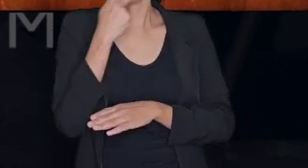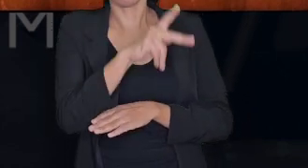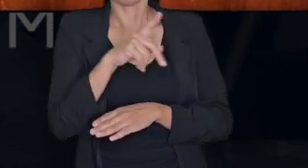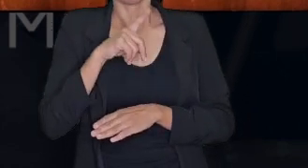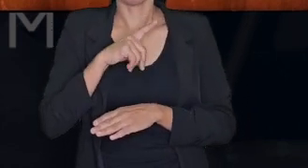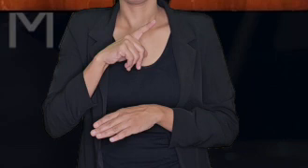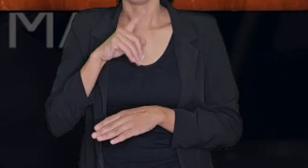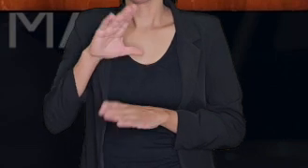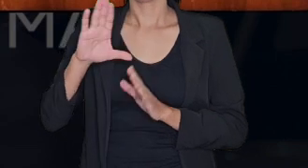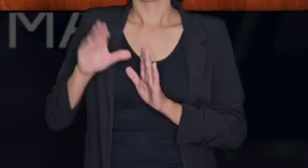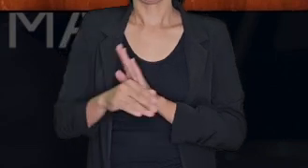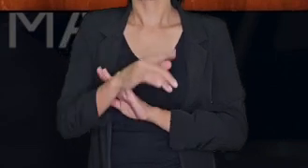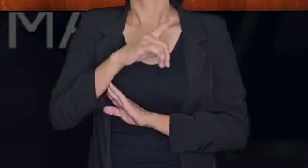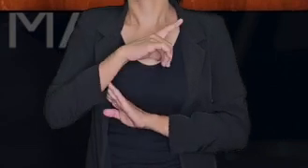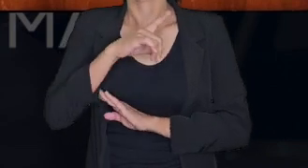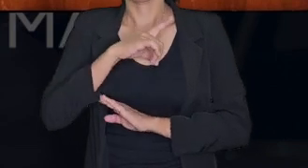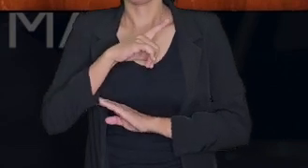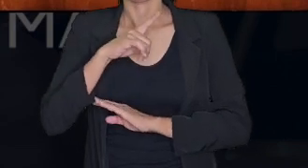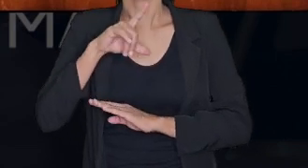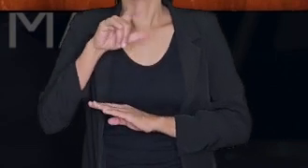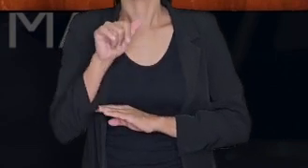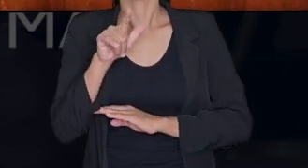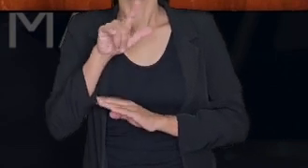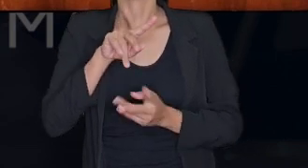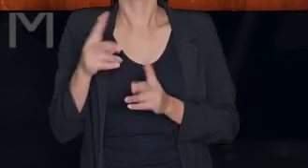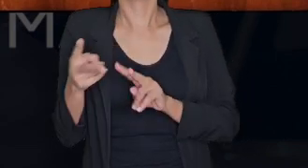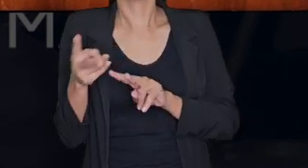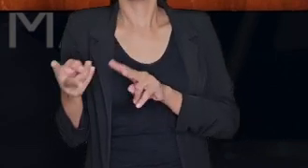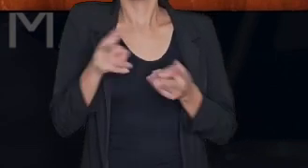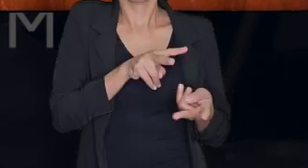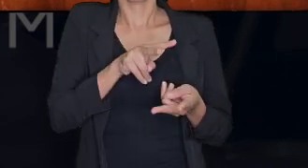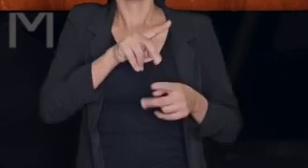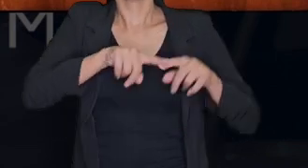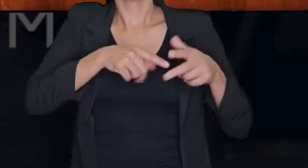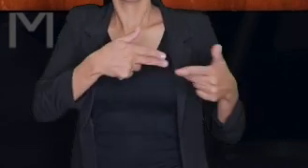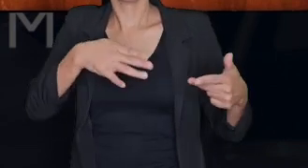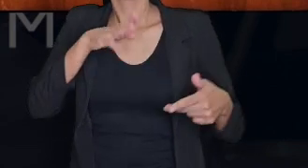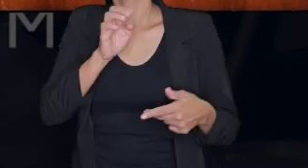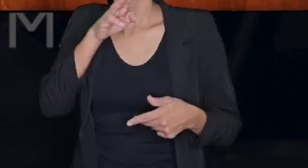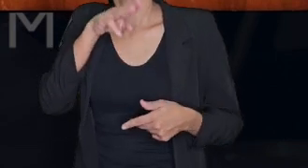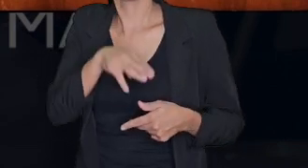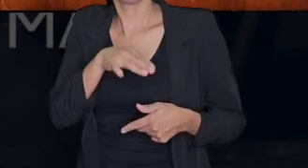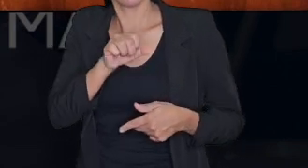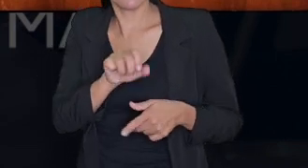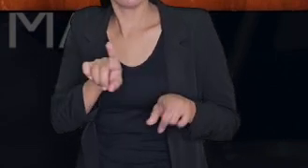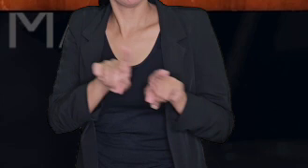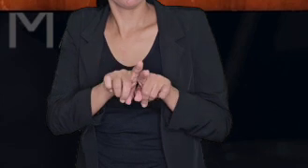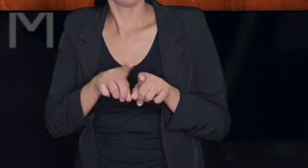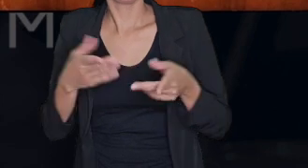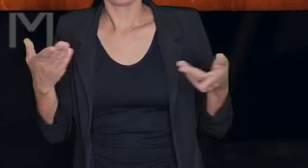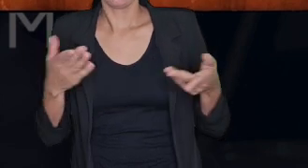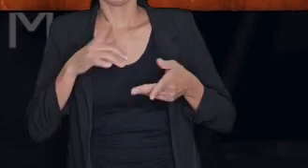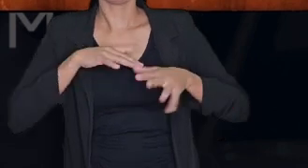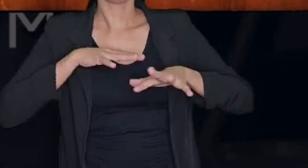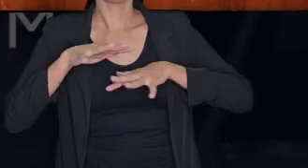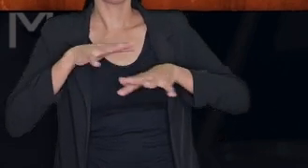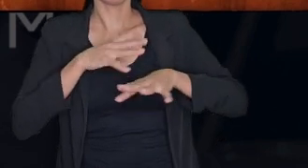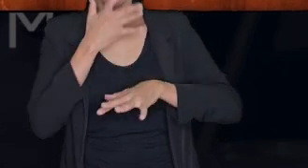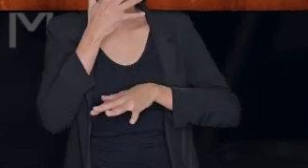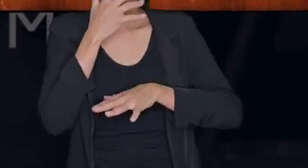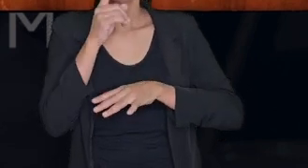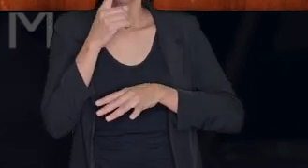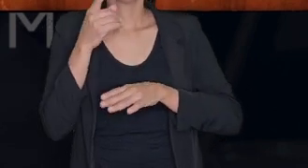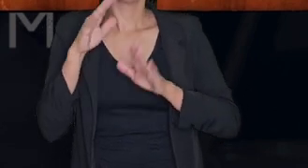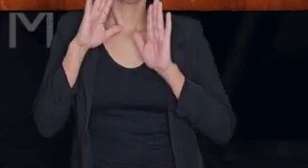Nacional, que diz sobre a fraude na alienação de bens também. Repare que hoje, cada vez mais, a gente tem